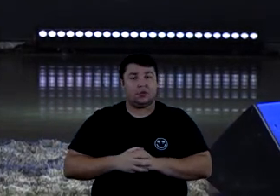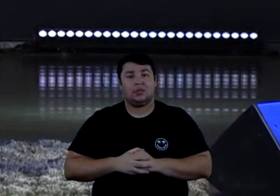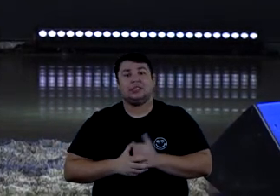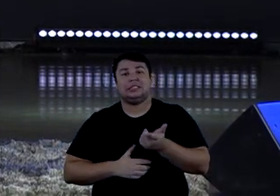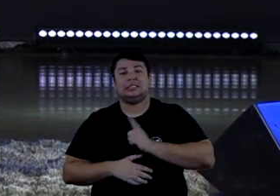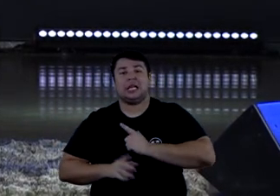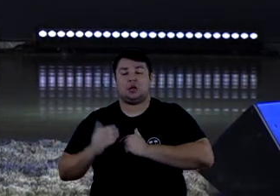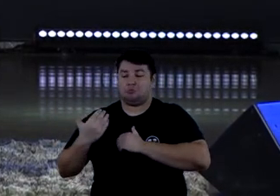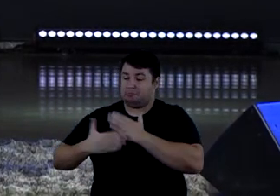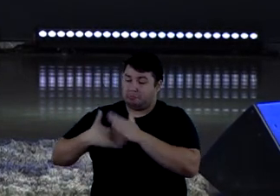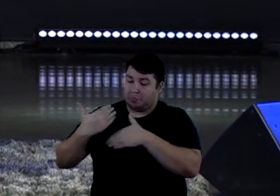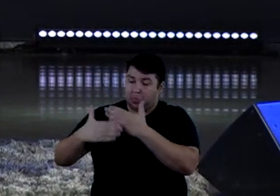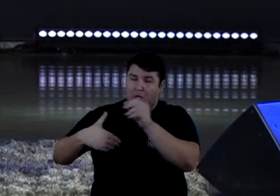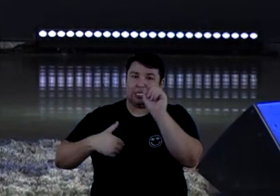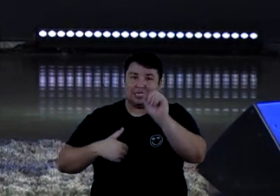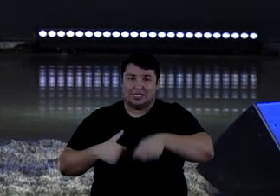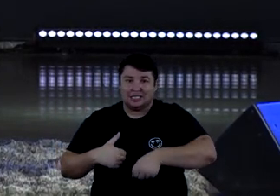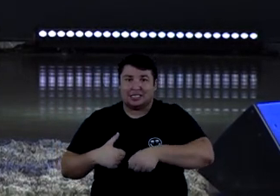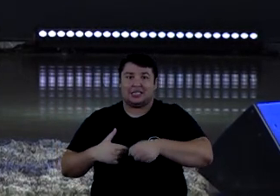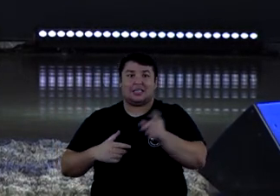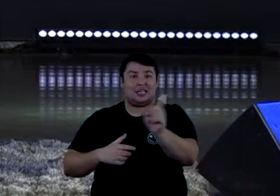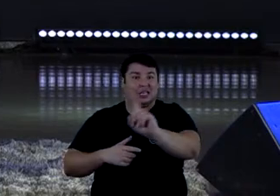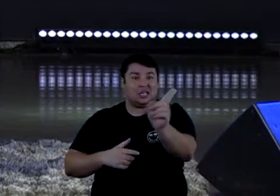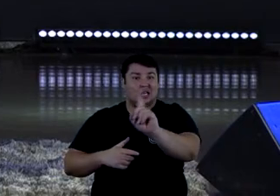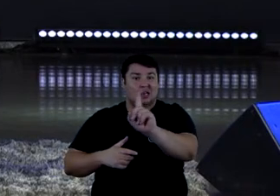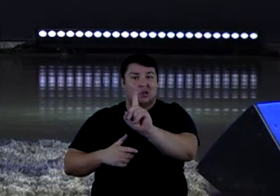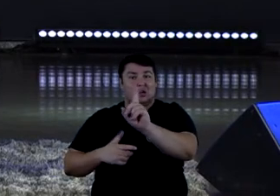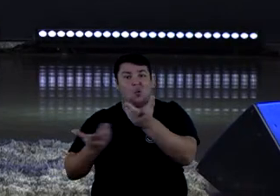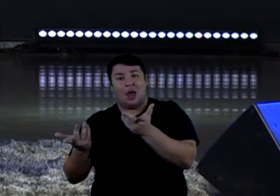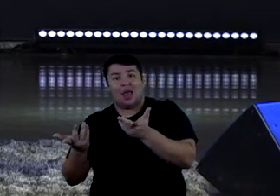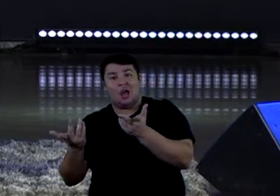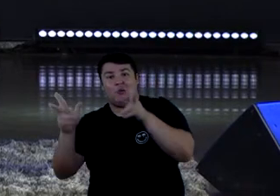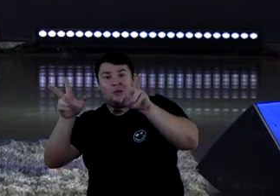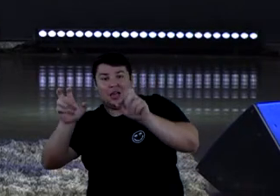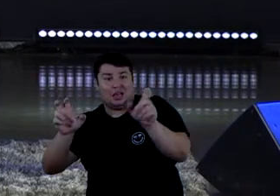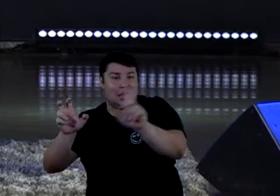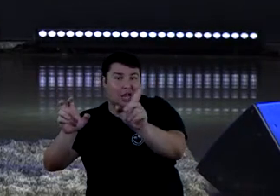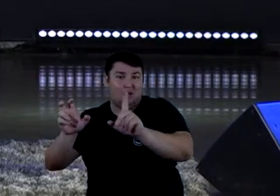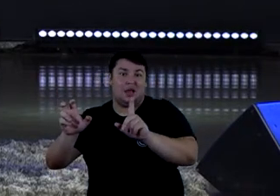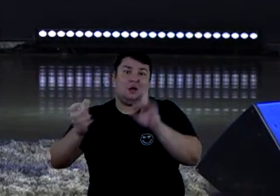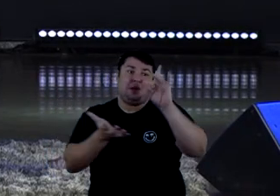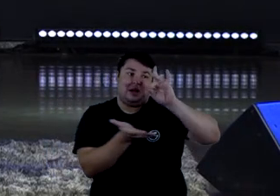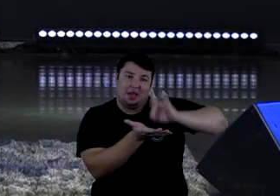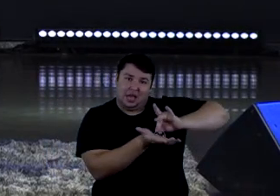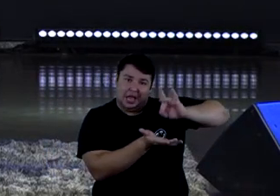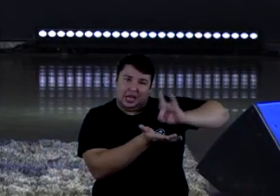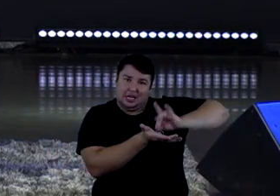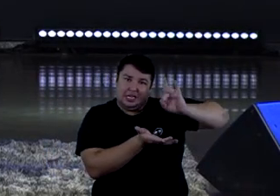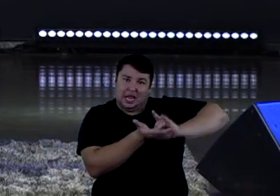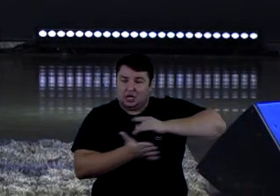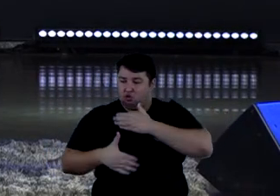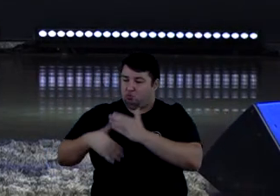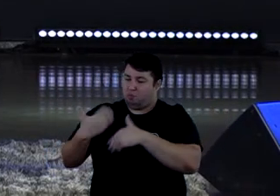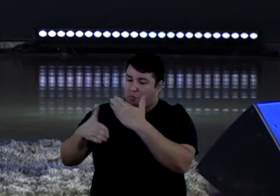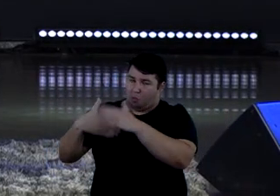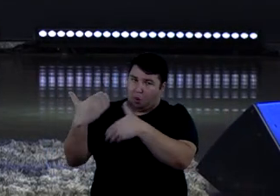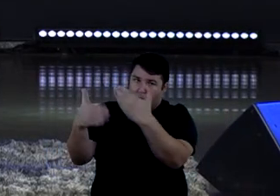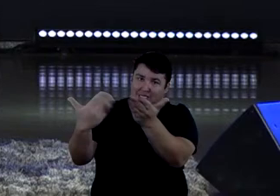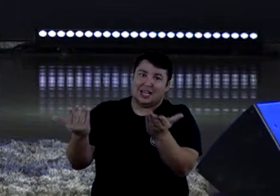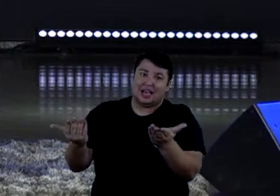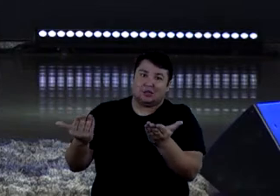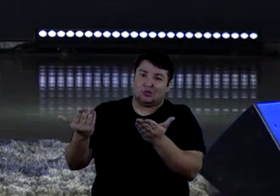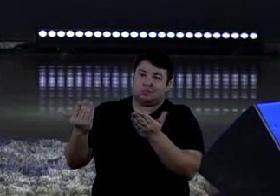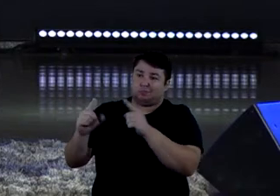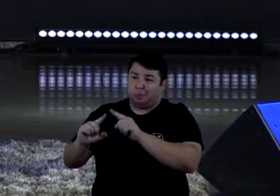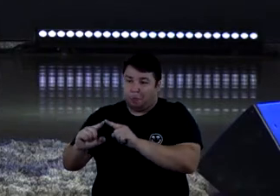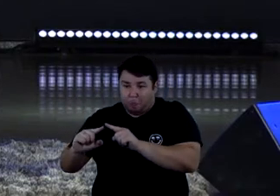Existe um processo, sim, de evolução, que não é uma teoria, é uma realidade. Um processo de evolução